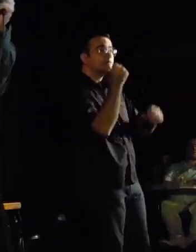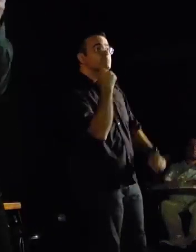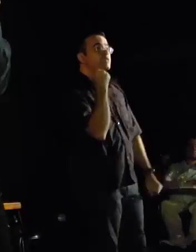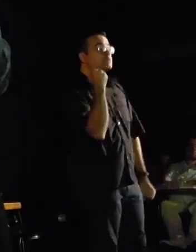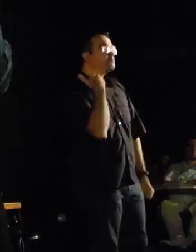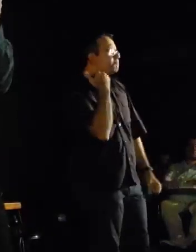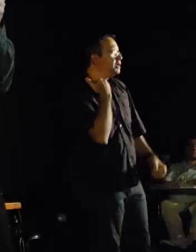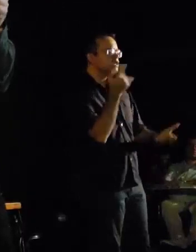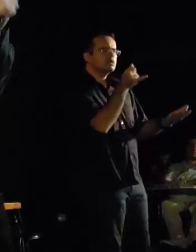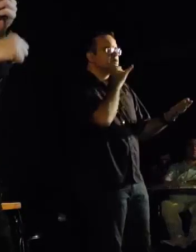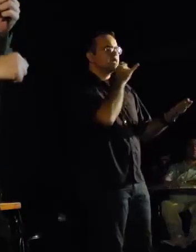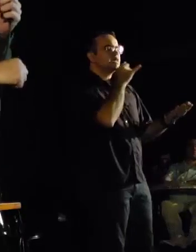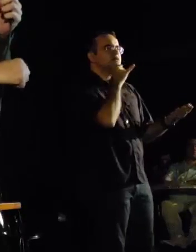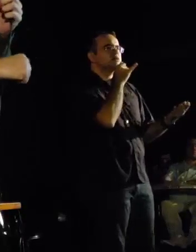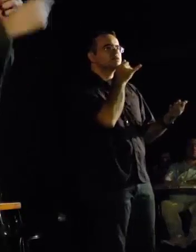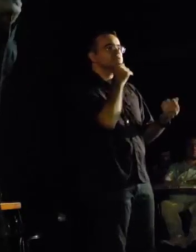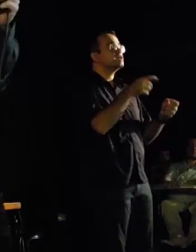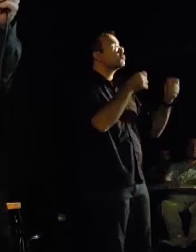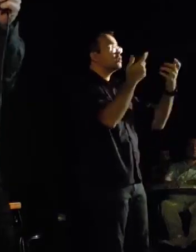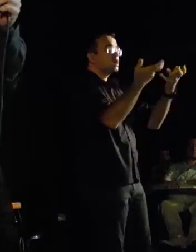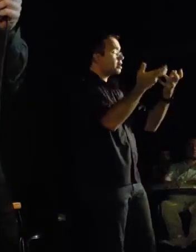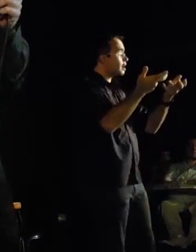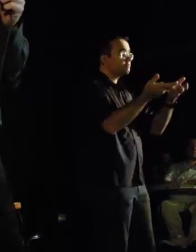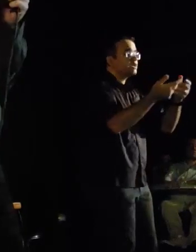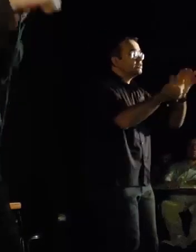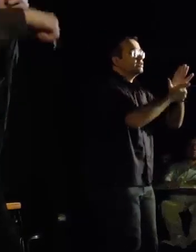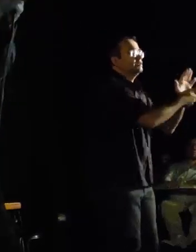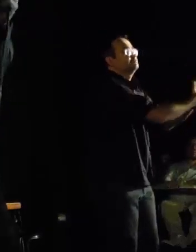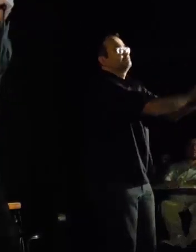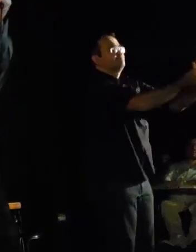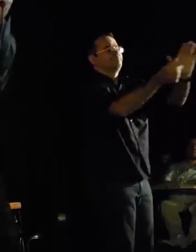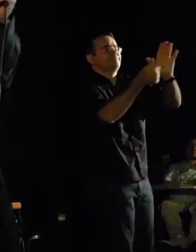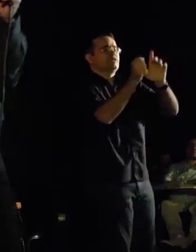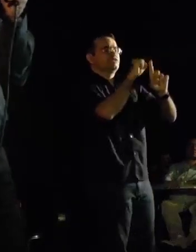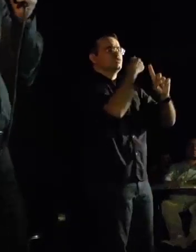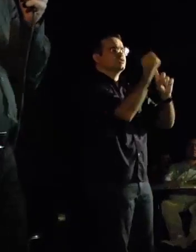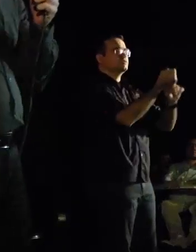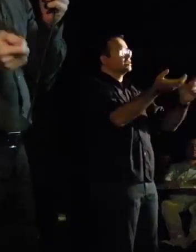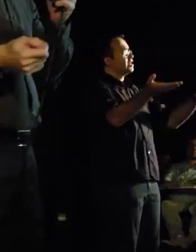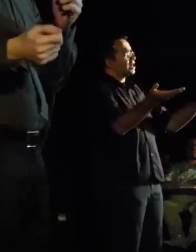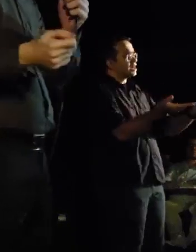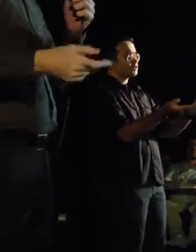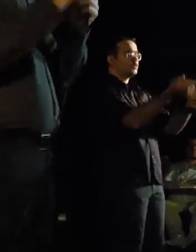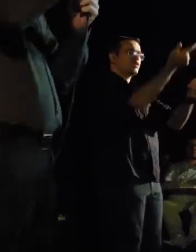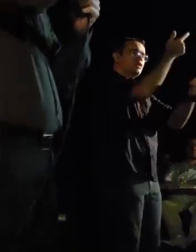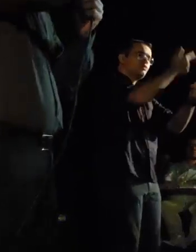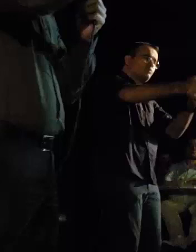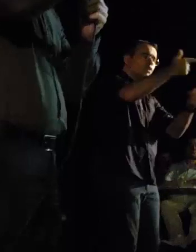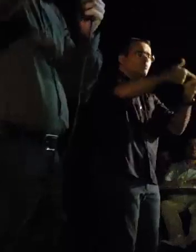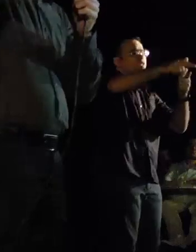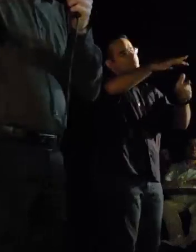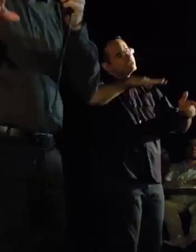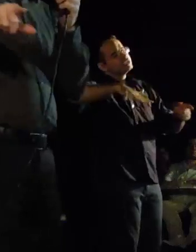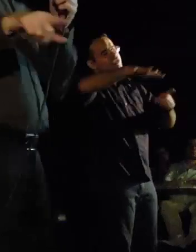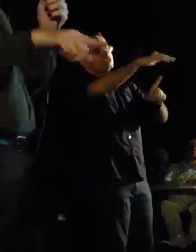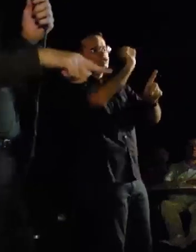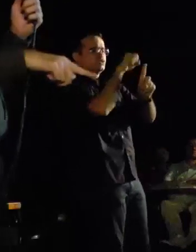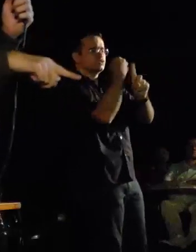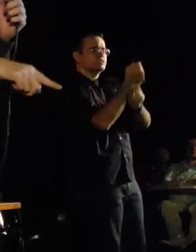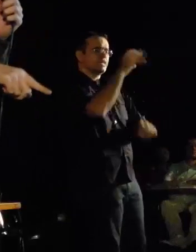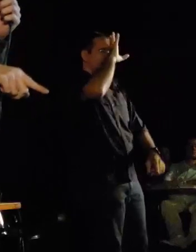as suas crises para toda a população, dizendo que agora é um problema da população. Eles falam